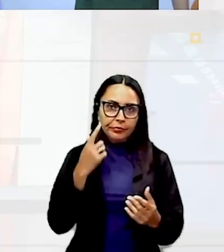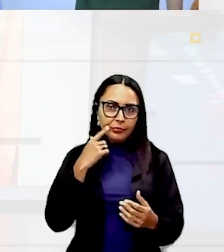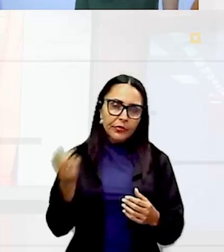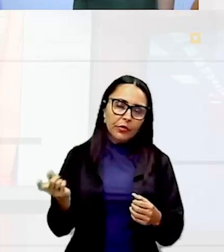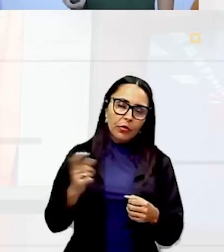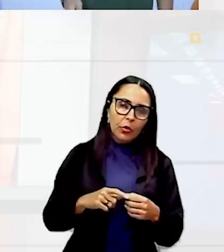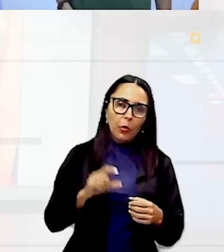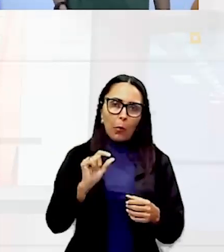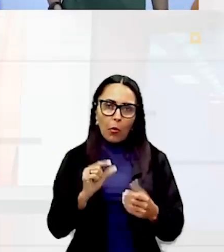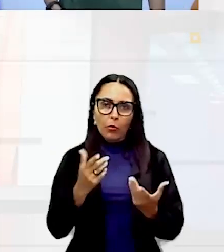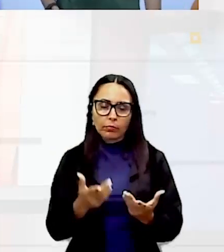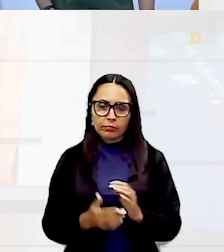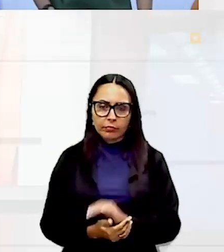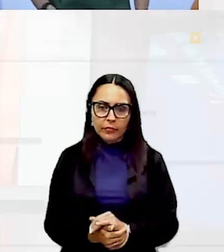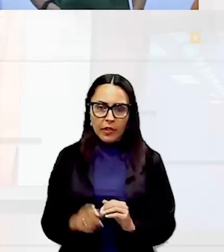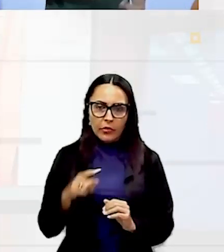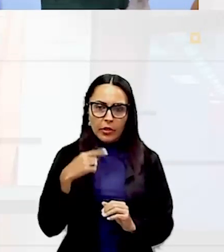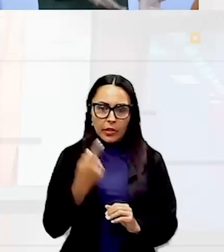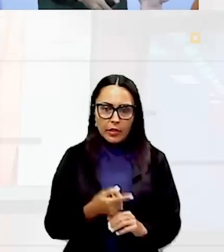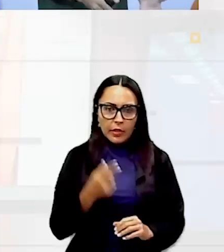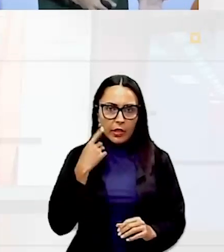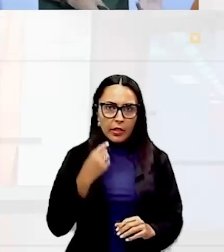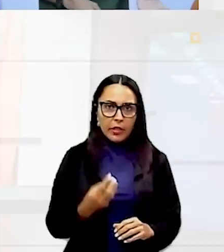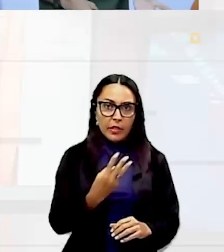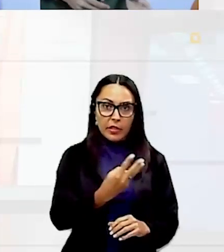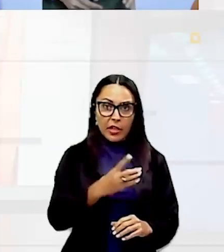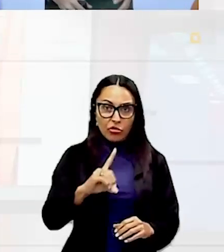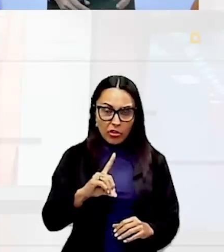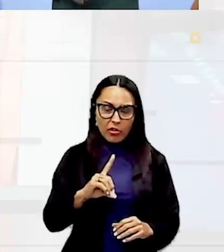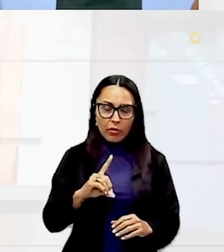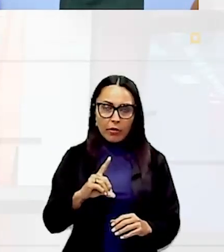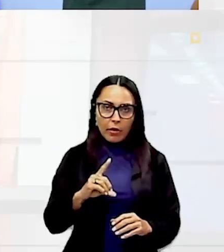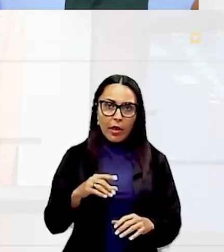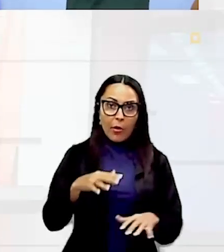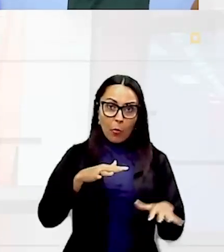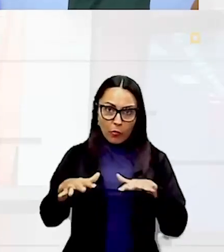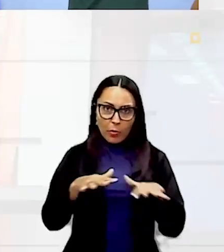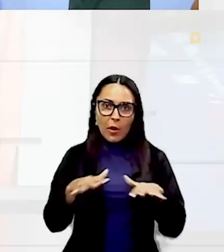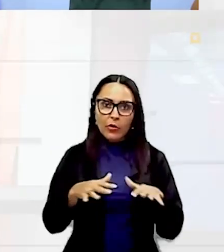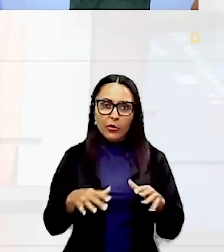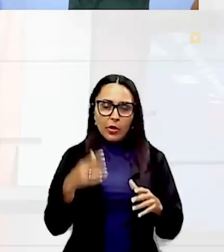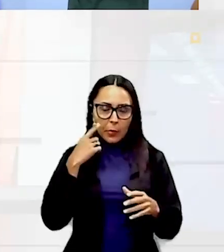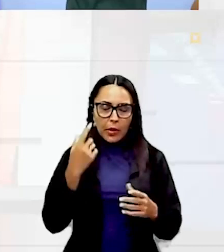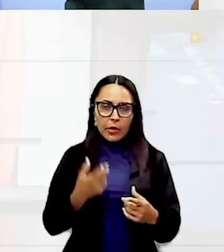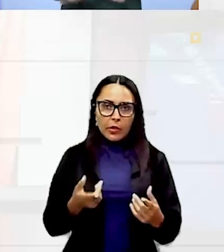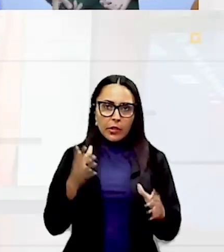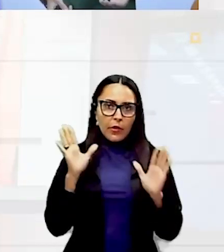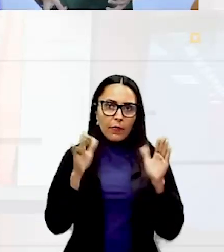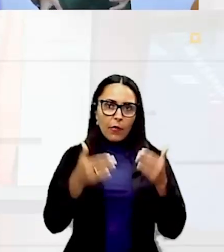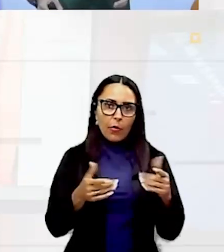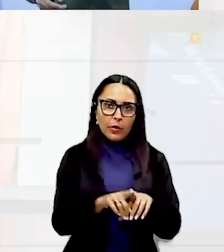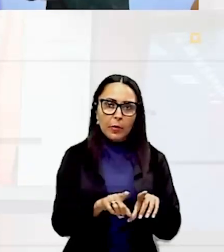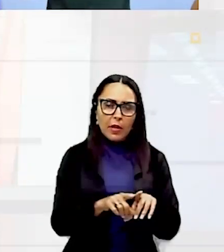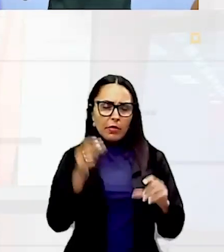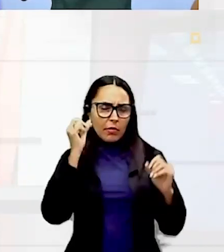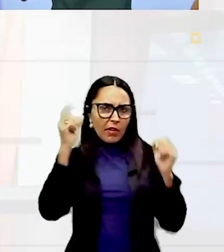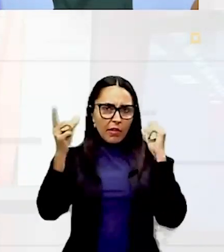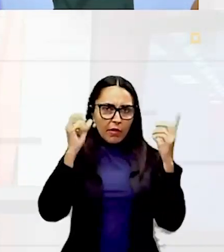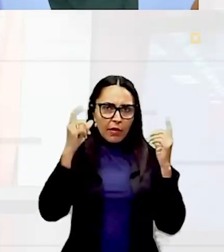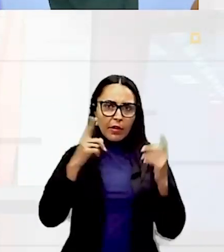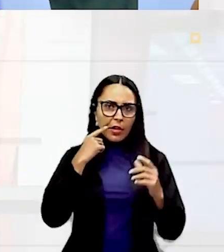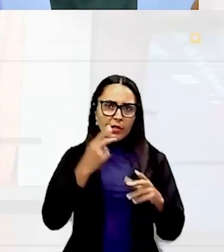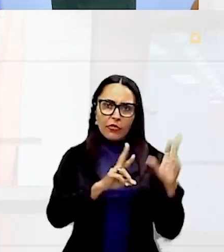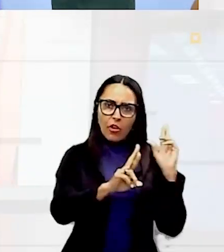animação, a gente tem também animações 3D, que focam, como o próprio nome dá a ideia,